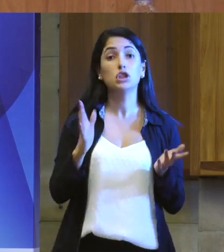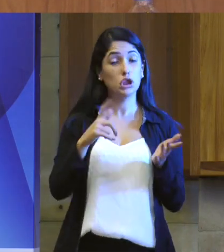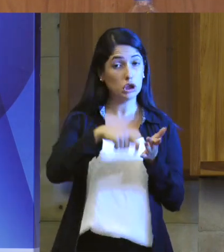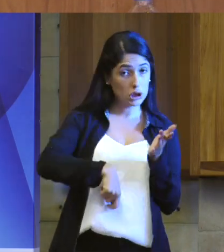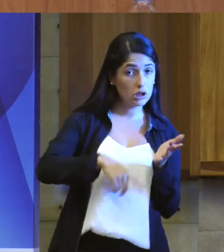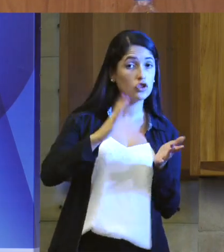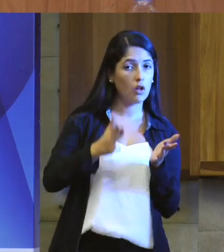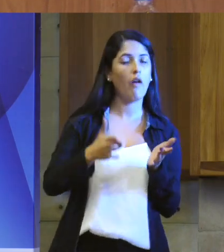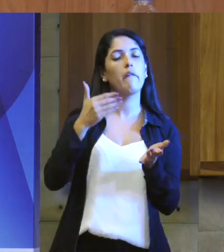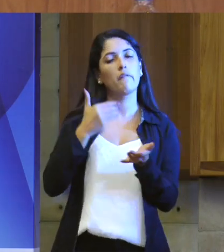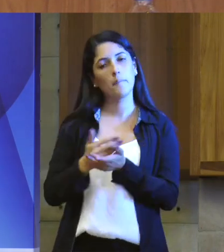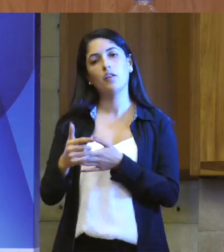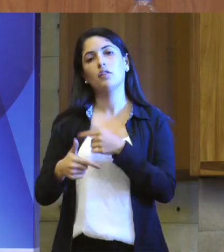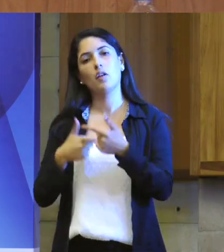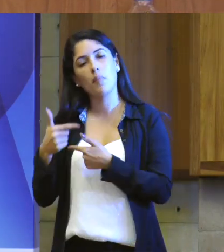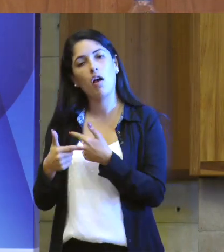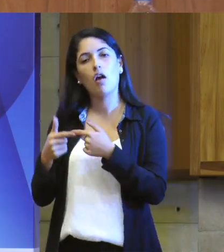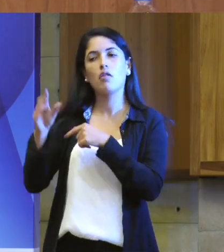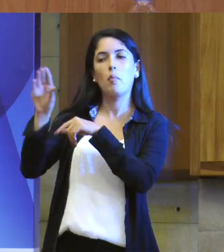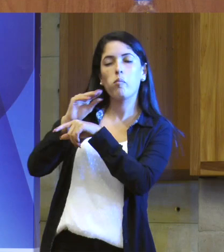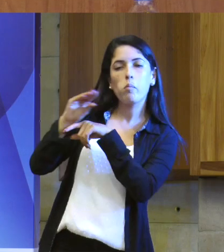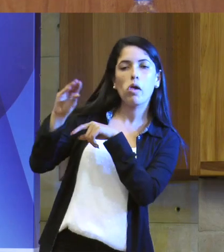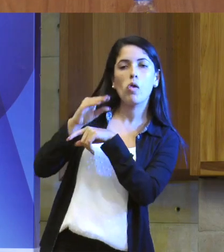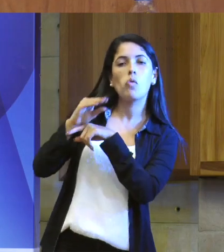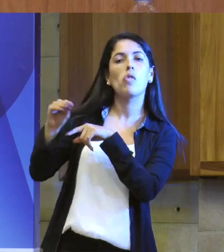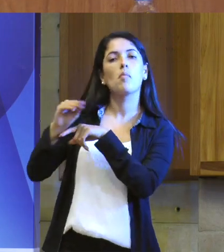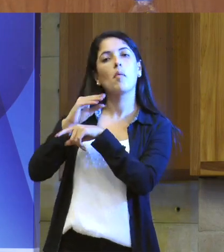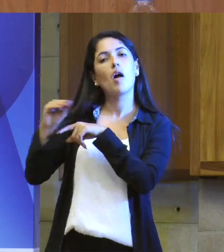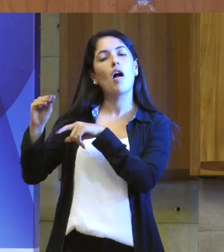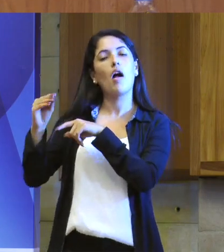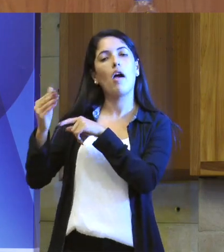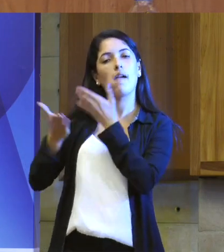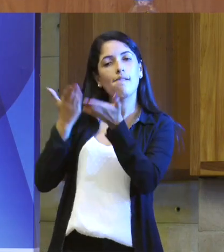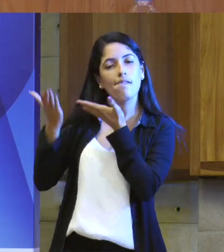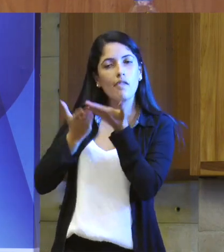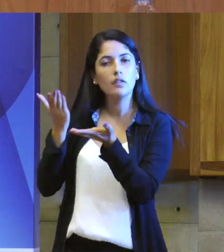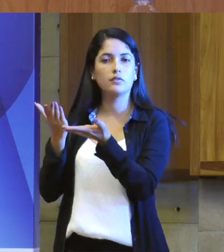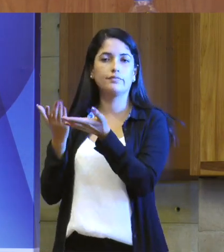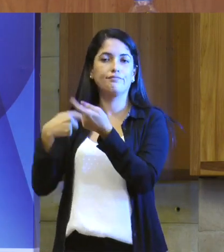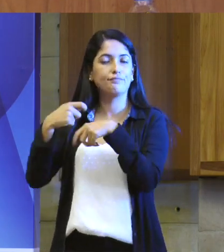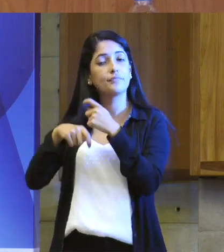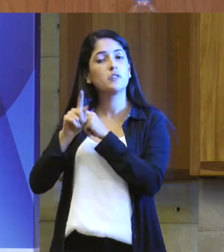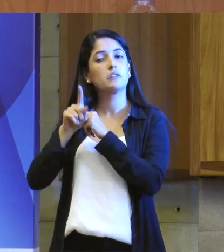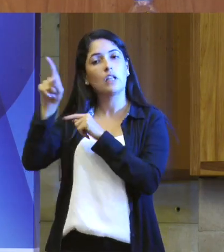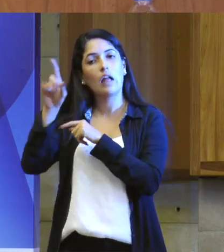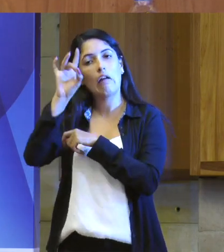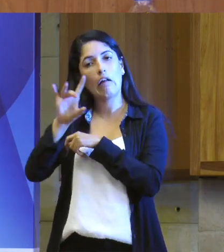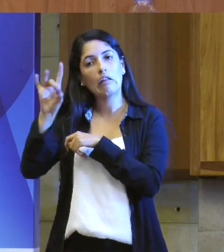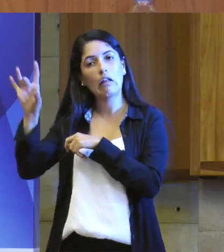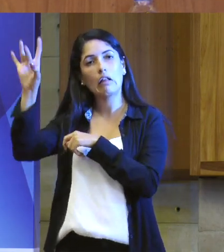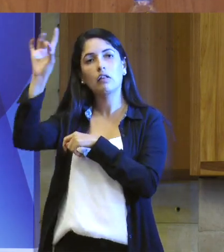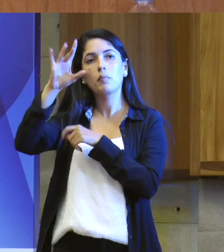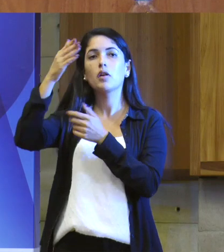assinado o acordo que vai começar um trabalho de convencimento diplomático de lobby de negociação com cada um